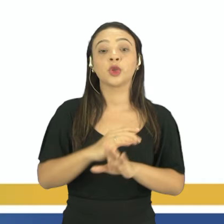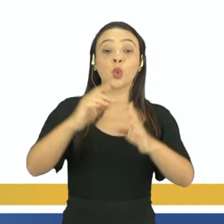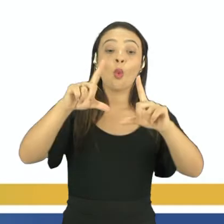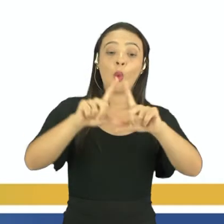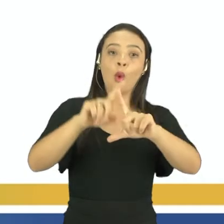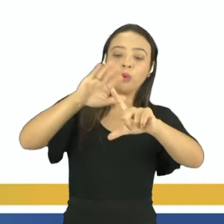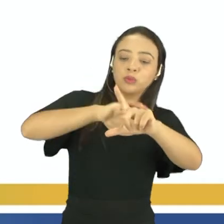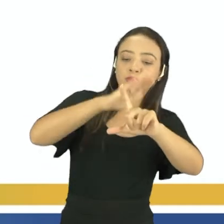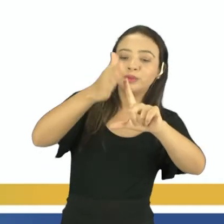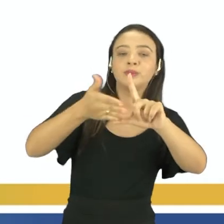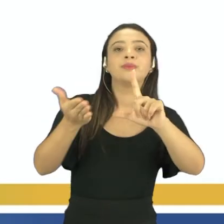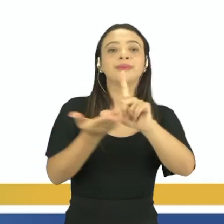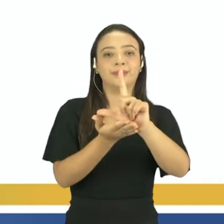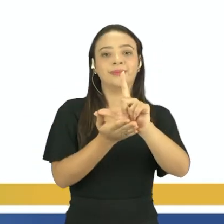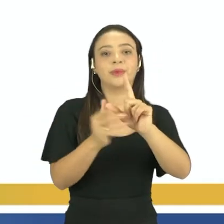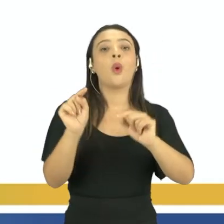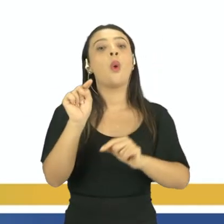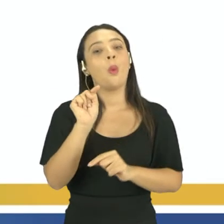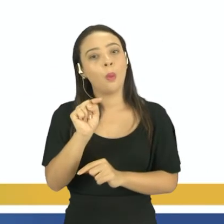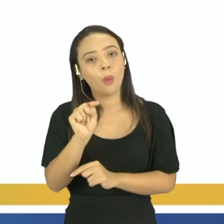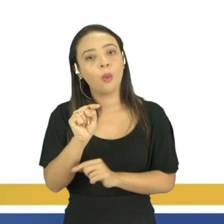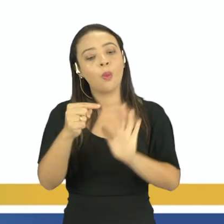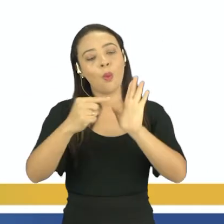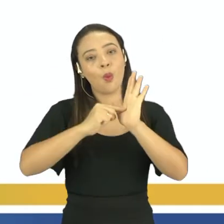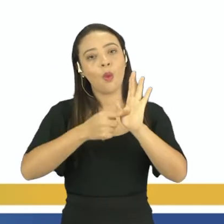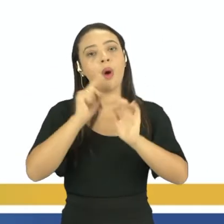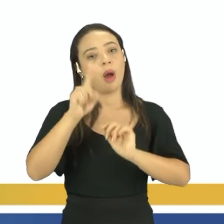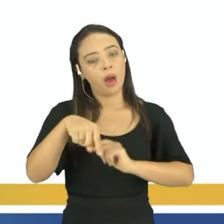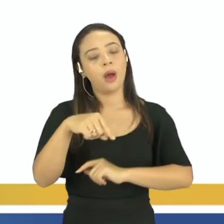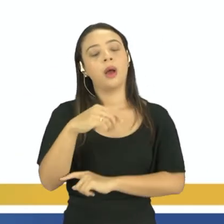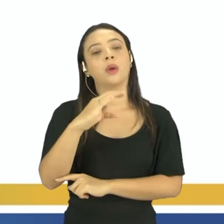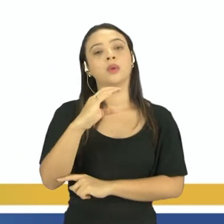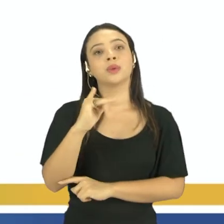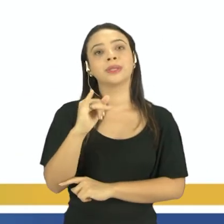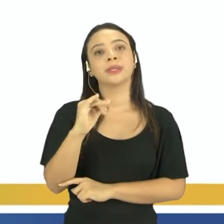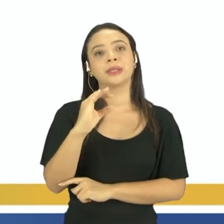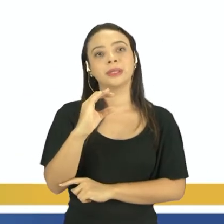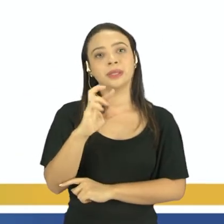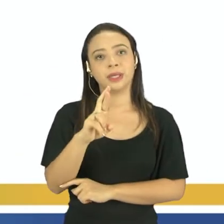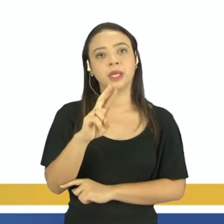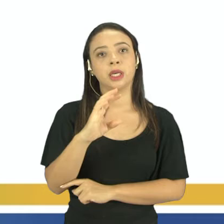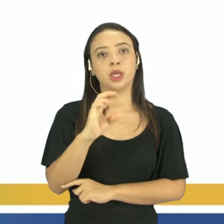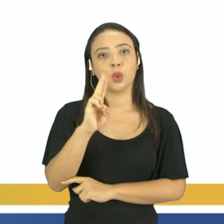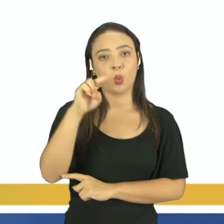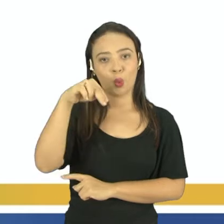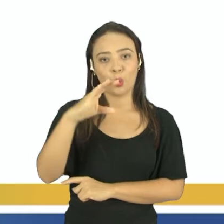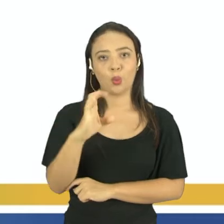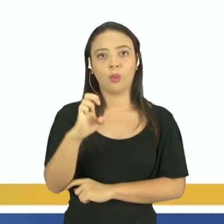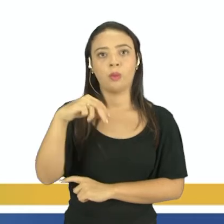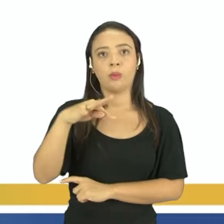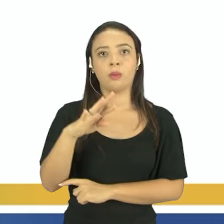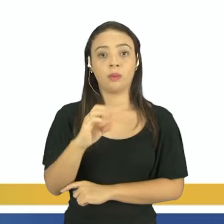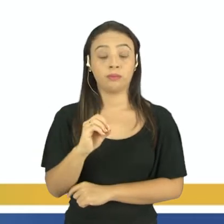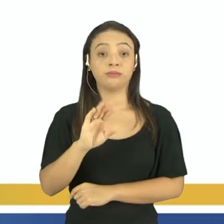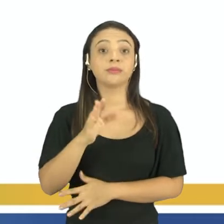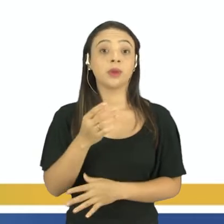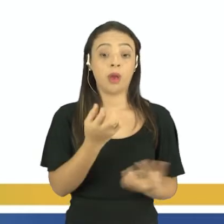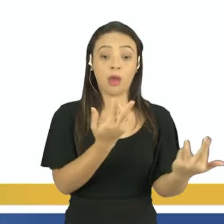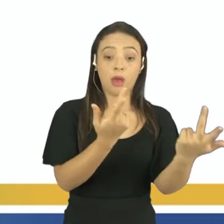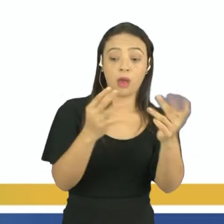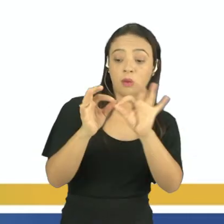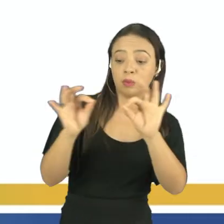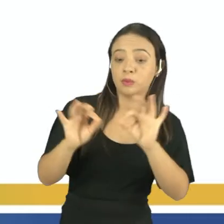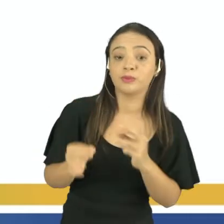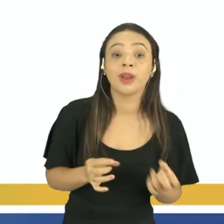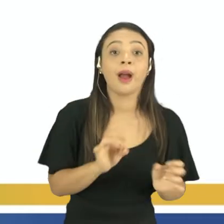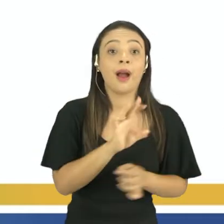em um ponto, e esse ponto é chamado circuncentro. Então, exatamente nesse ponto, né, que está a mesma distância de cada